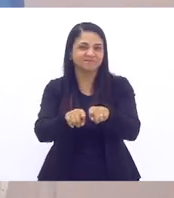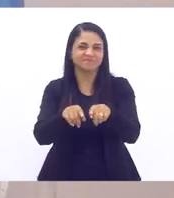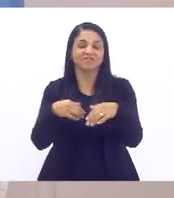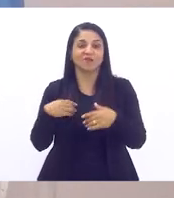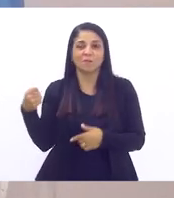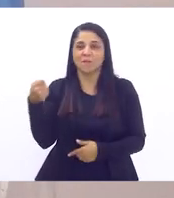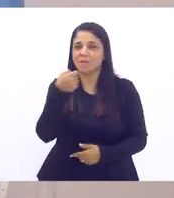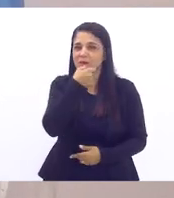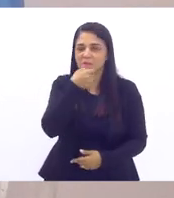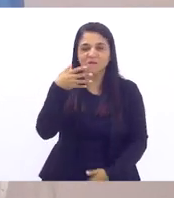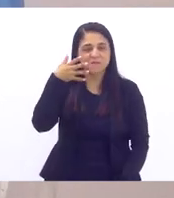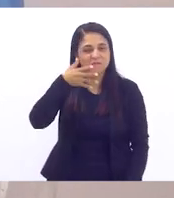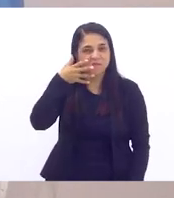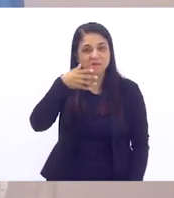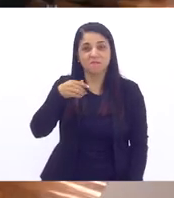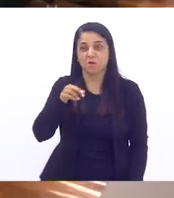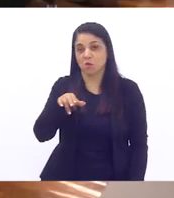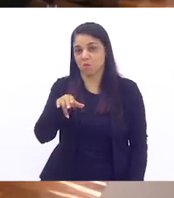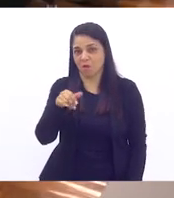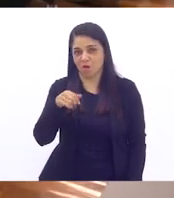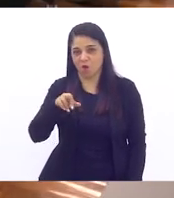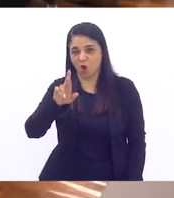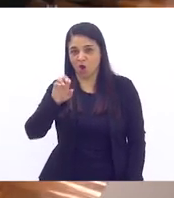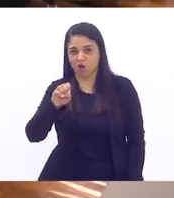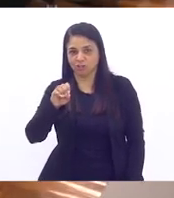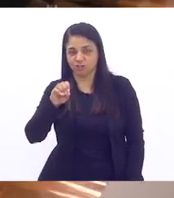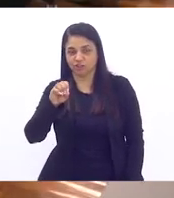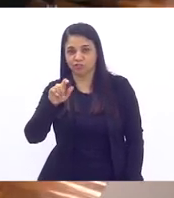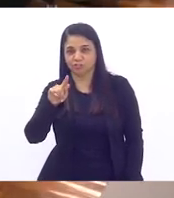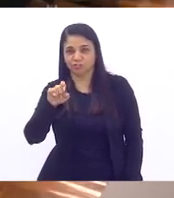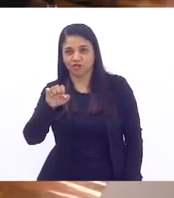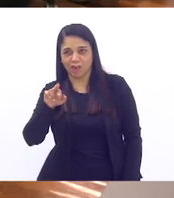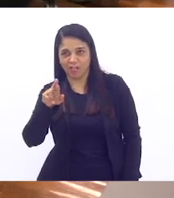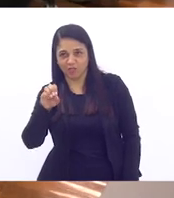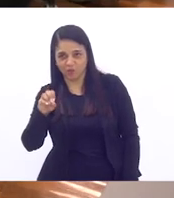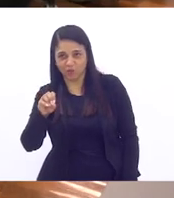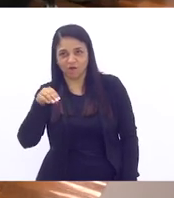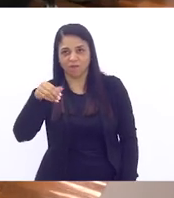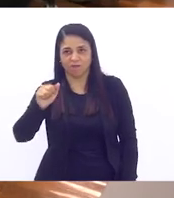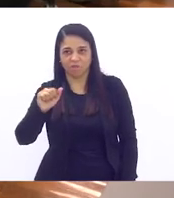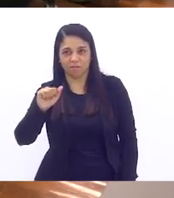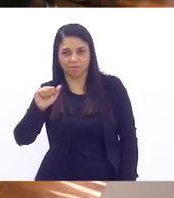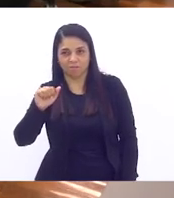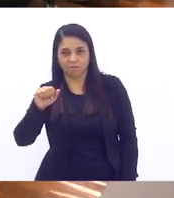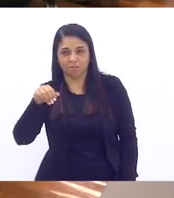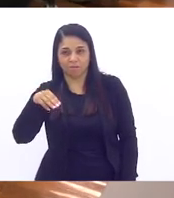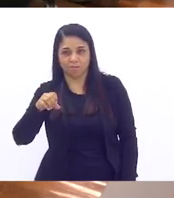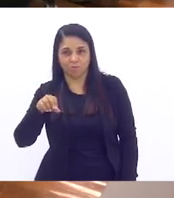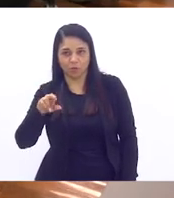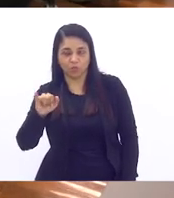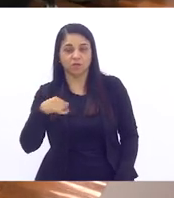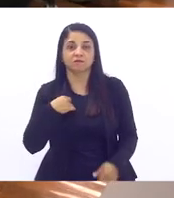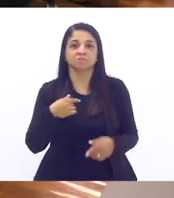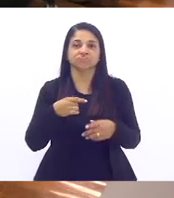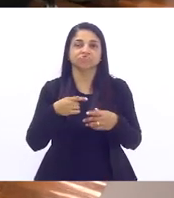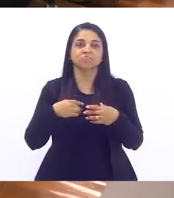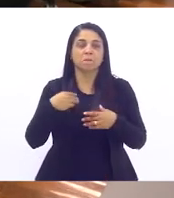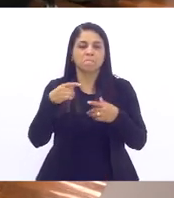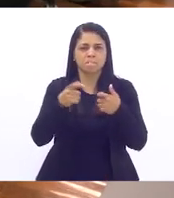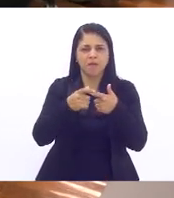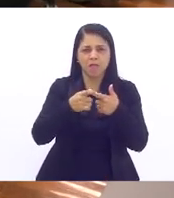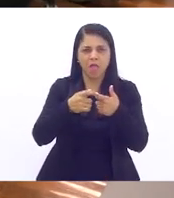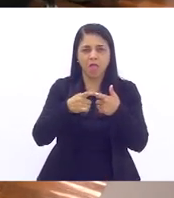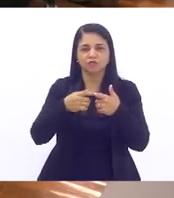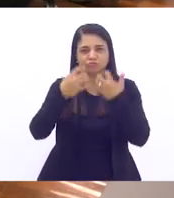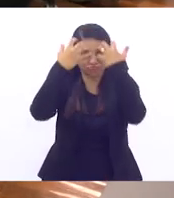Rogério Amorim não o vereador da cidade do Rio de Janeiro mas como o médico neurocirurgião e que pode fazer essa extensão do que a gente está